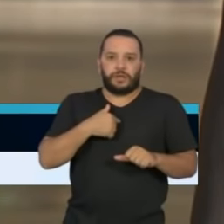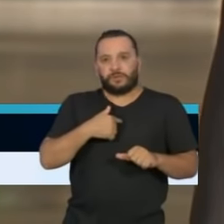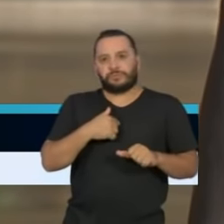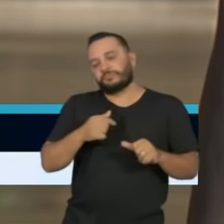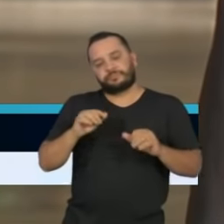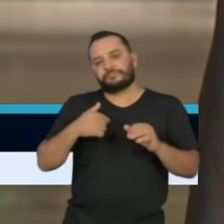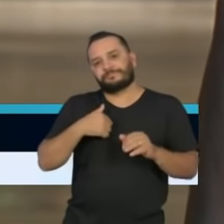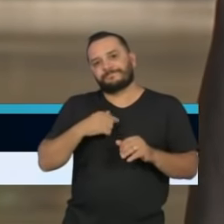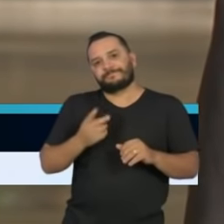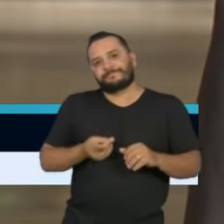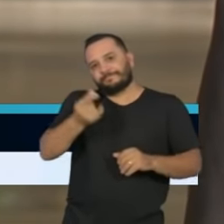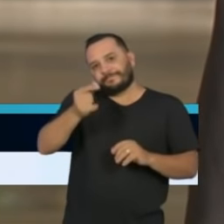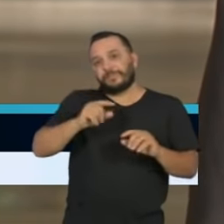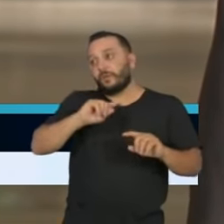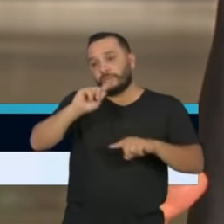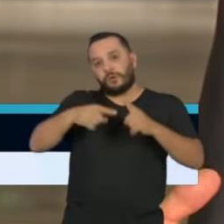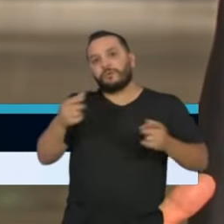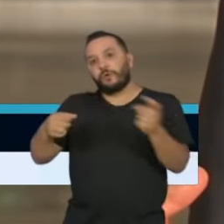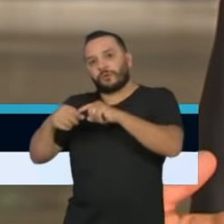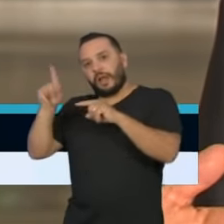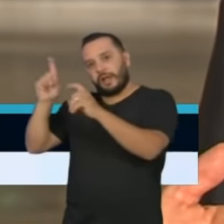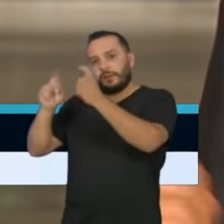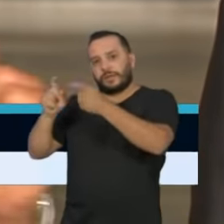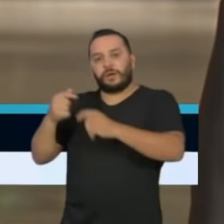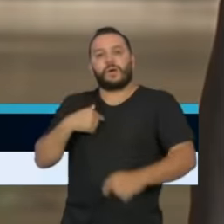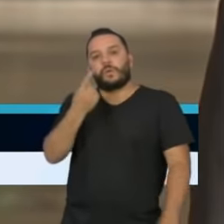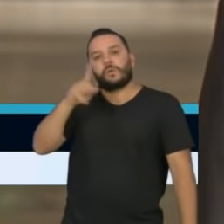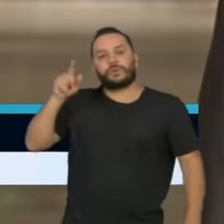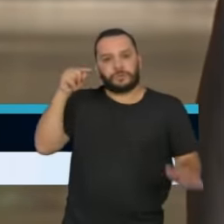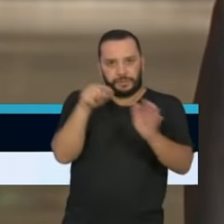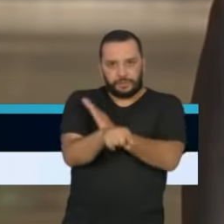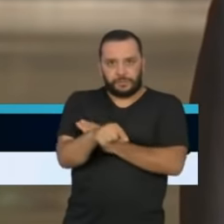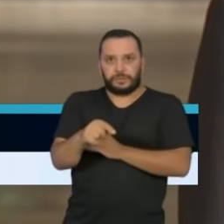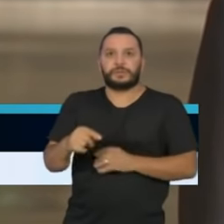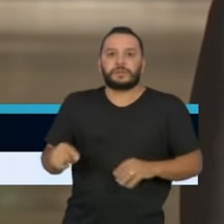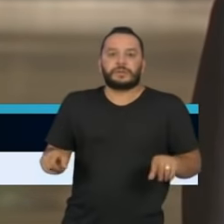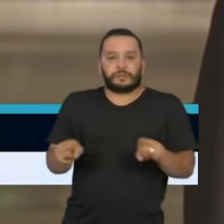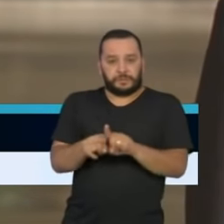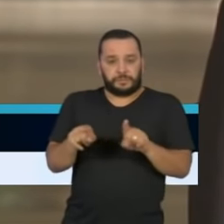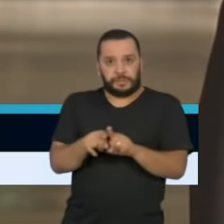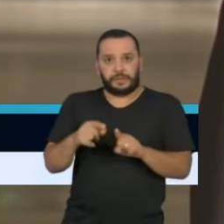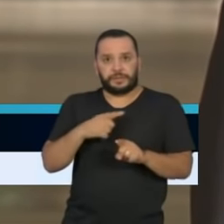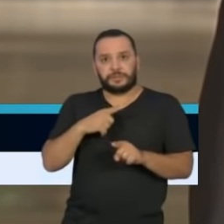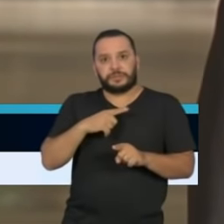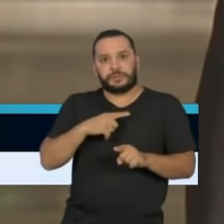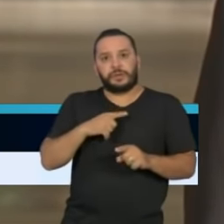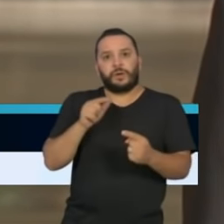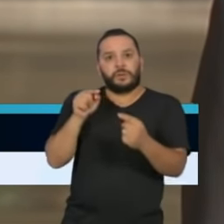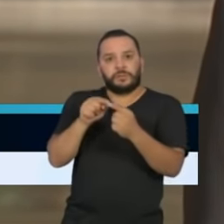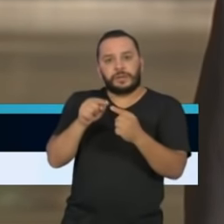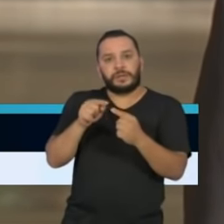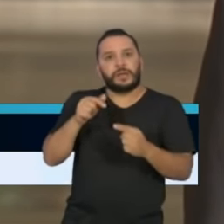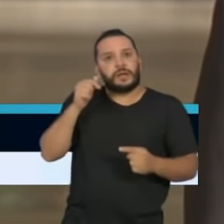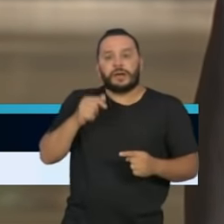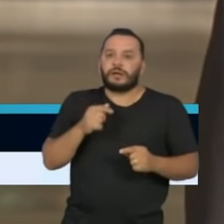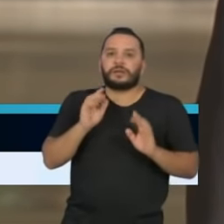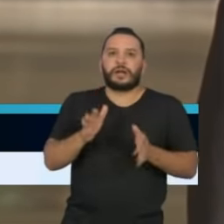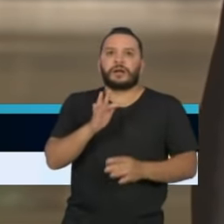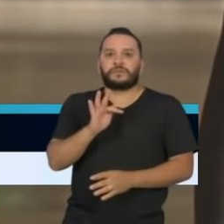esta reunião. A última pergunta, espero que atenda também a jornalista que aqui desejava fazer a sua pergunta, é do jornalista